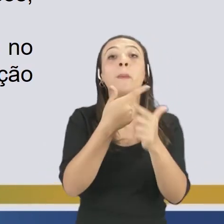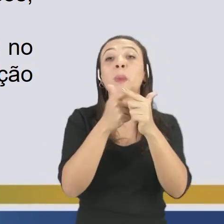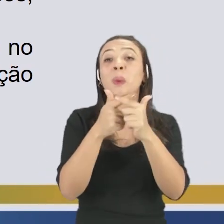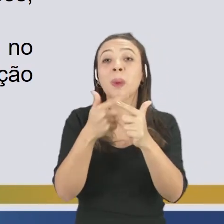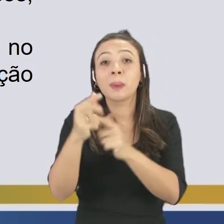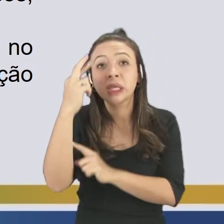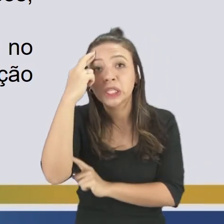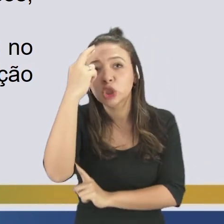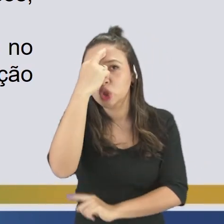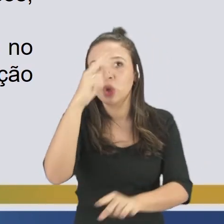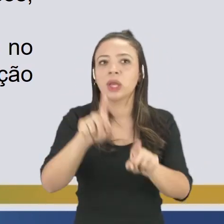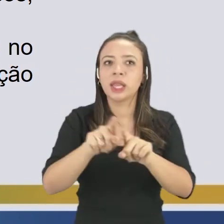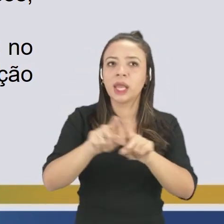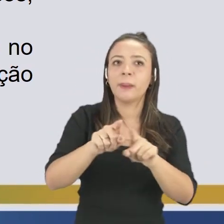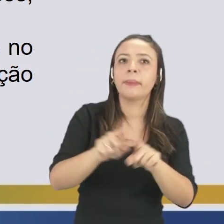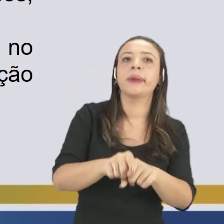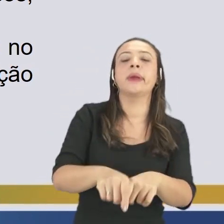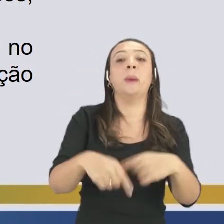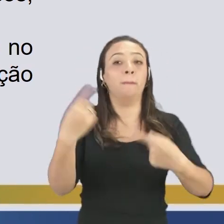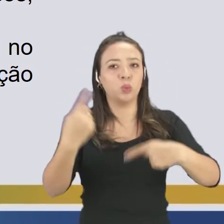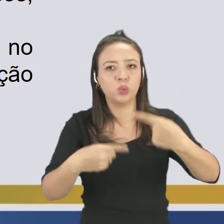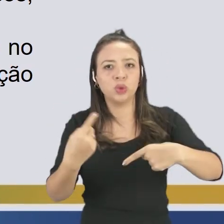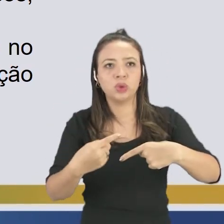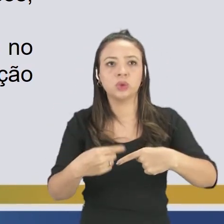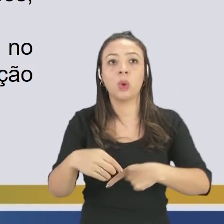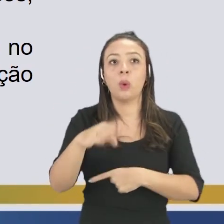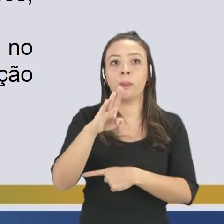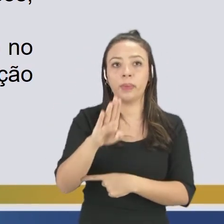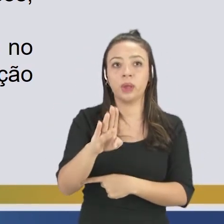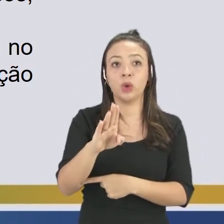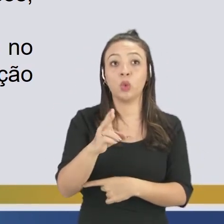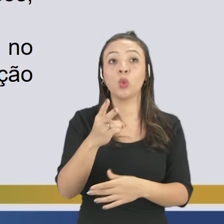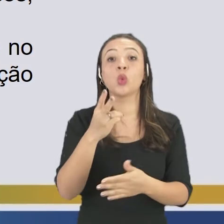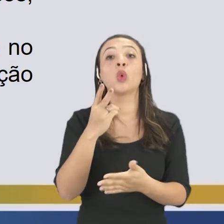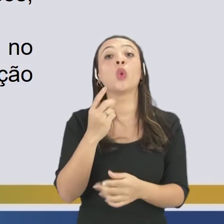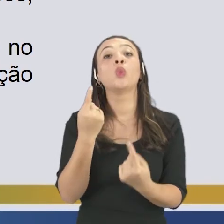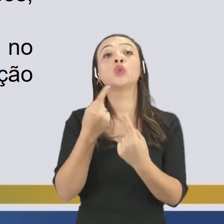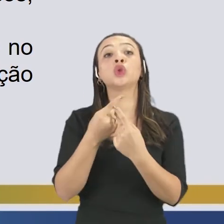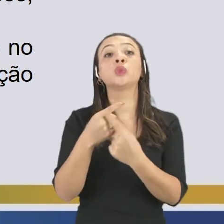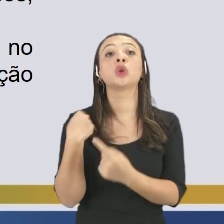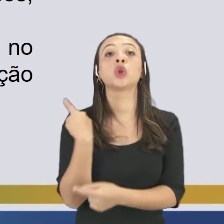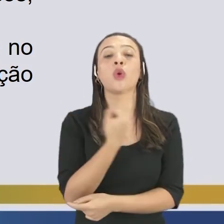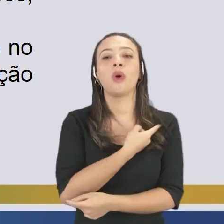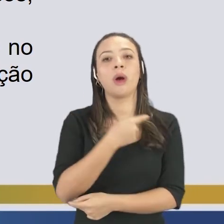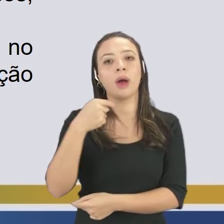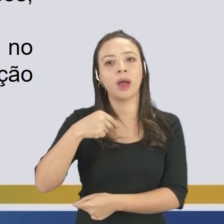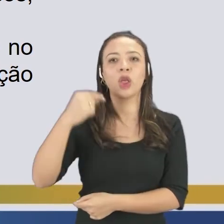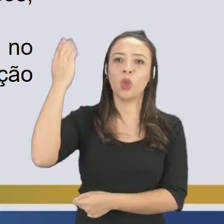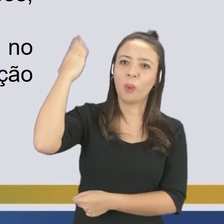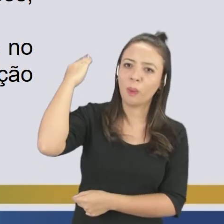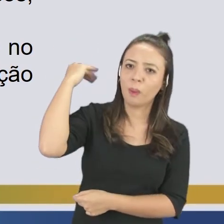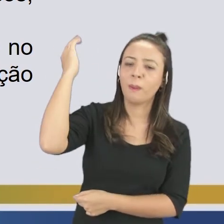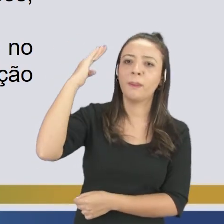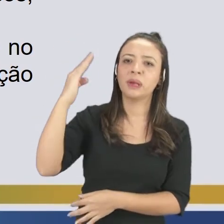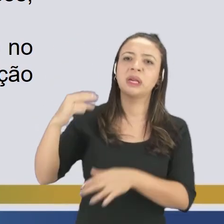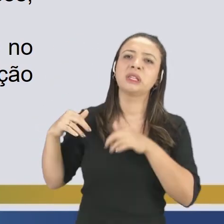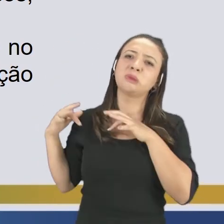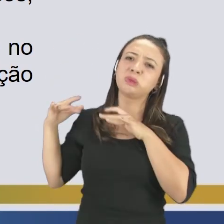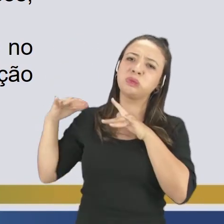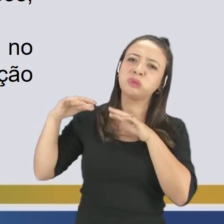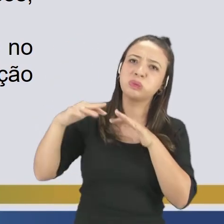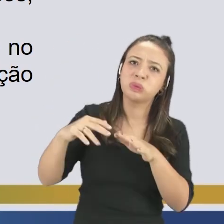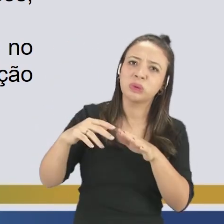políticos. Letra B. O tipo de colonização ao qual o Brasil foi submetido no passado exerce